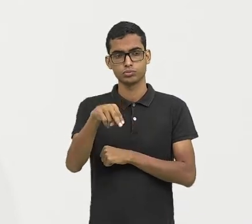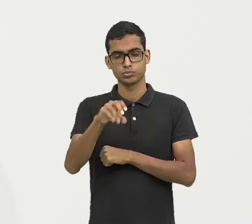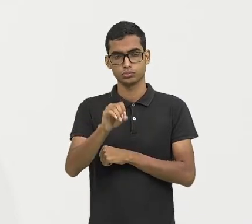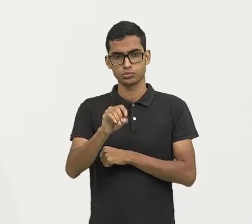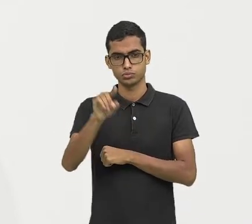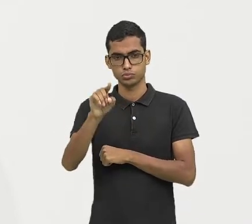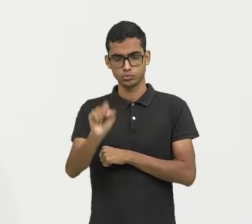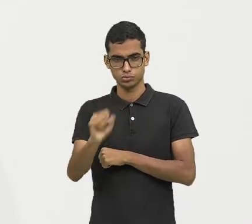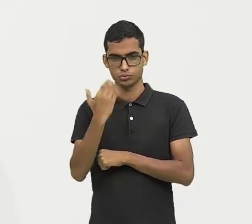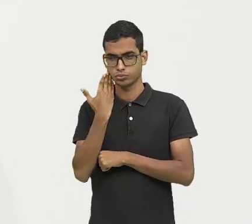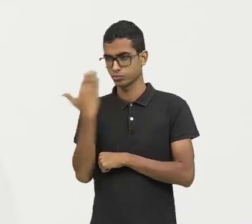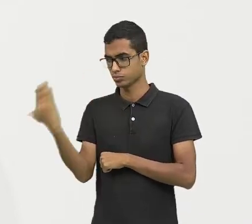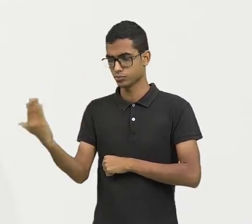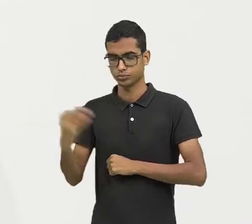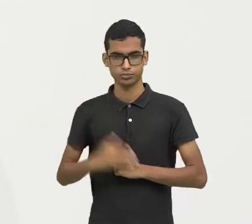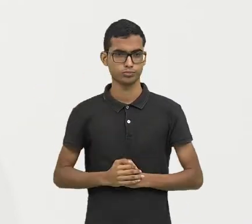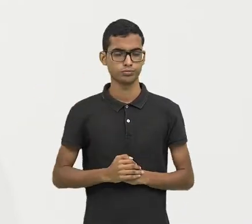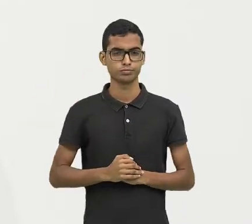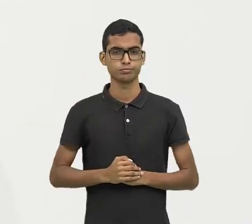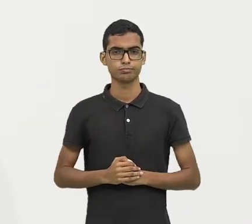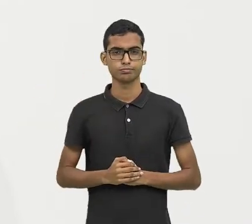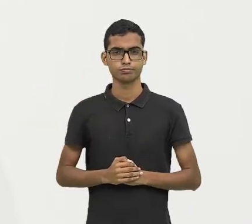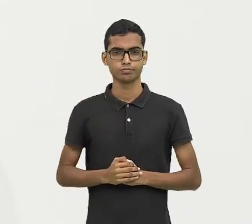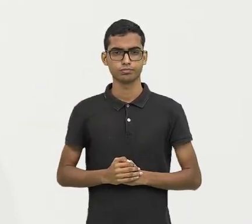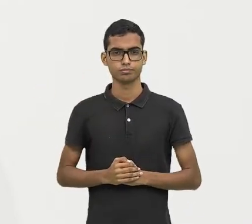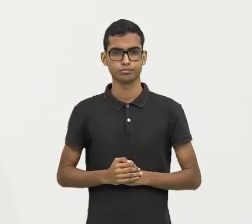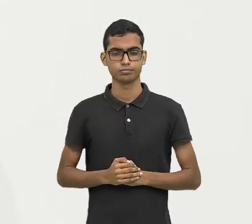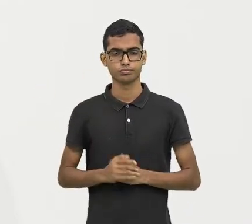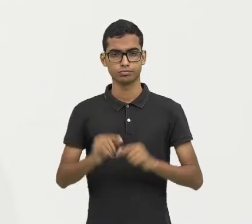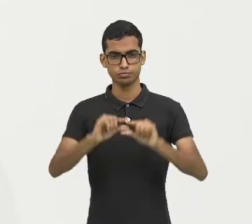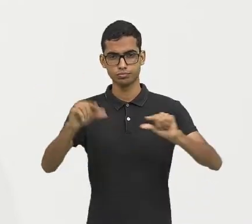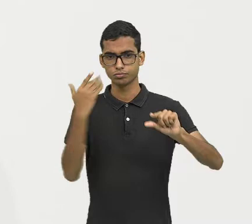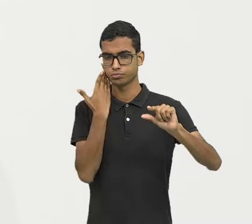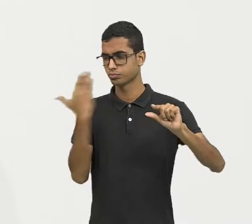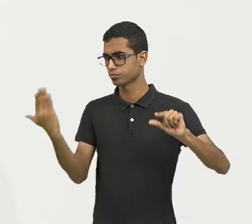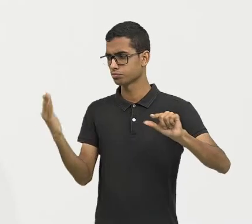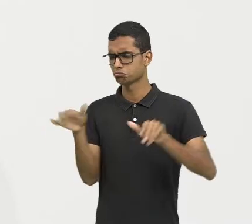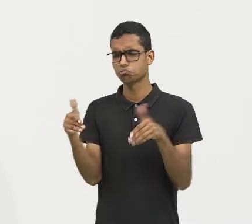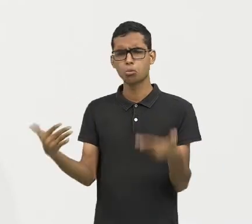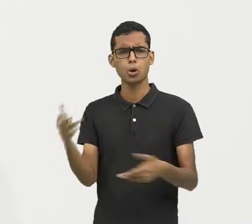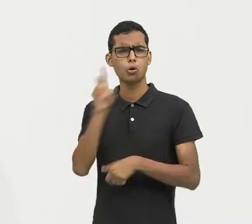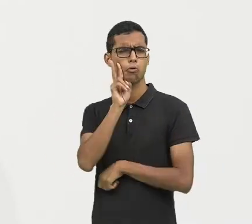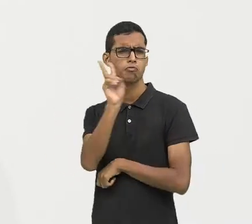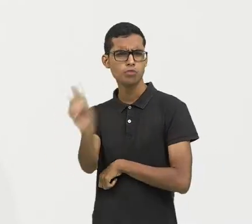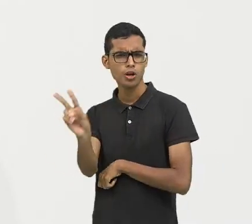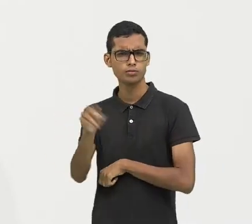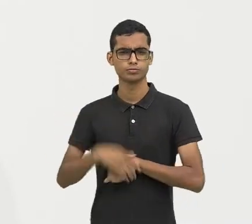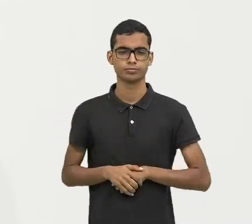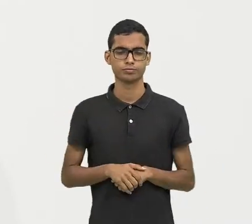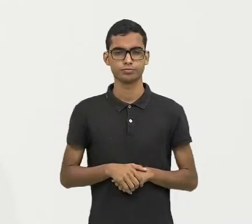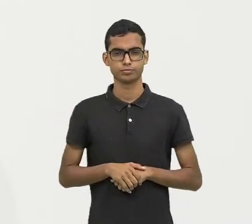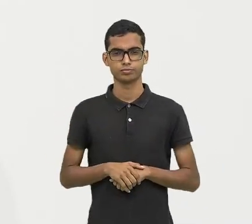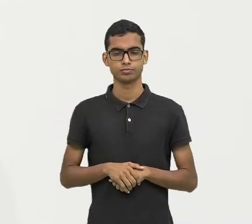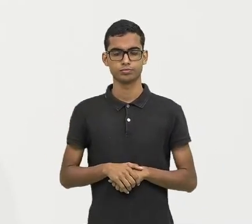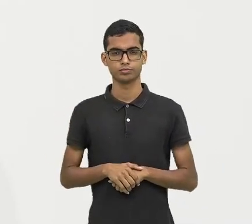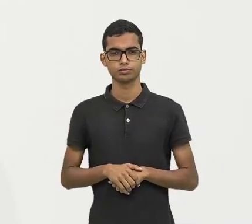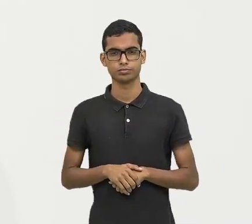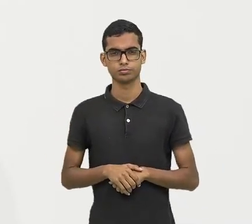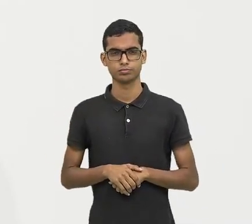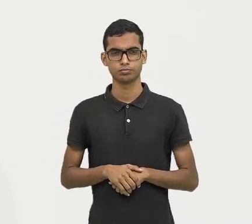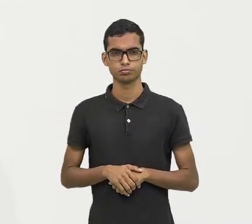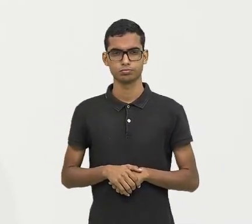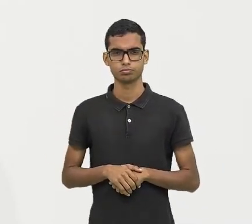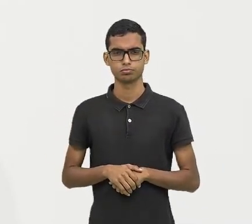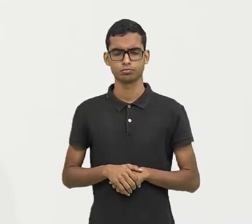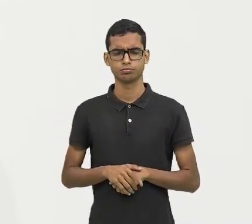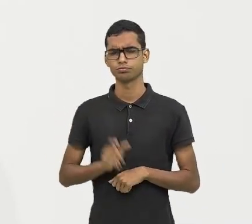ok? E agora, no próximo enunciado, quando se vê, quem é o